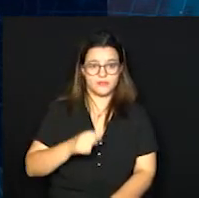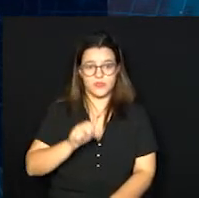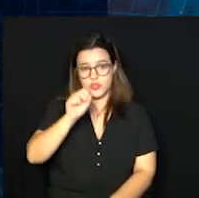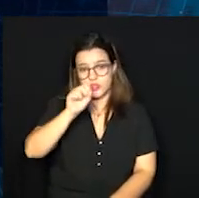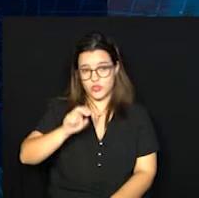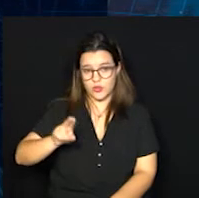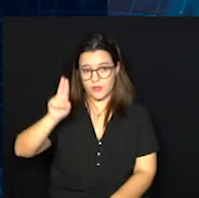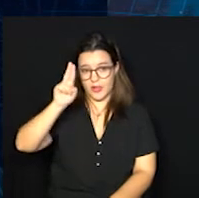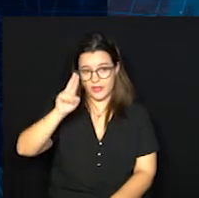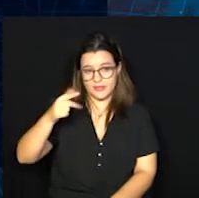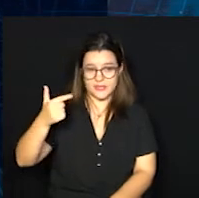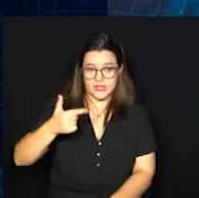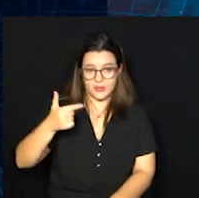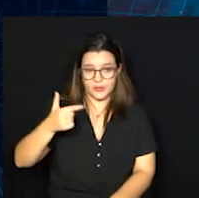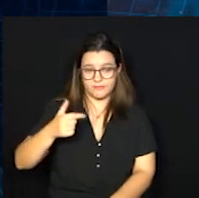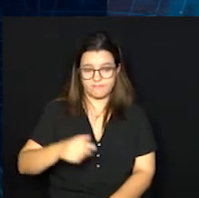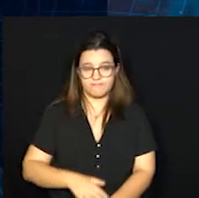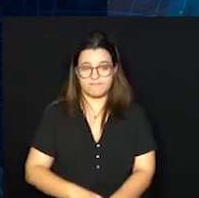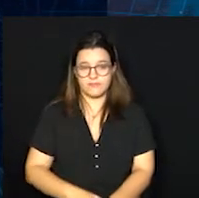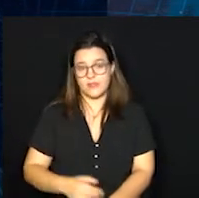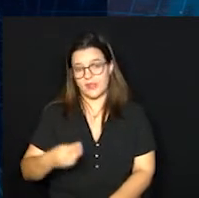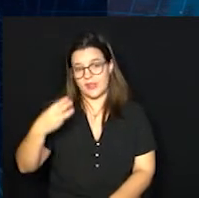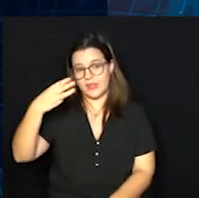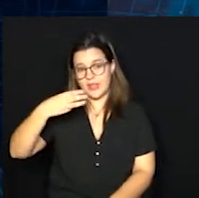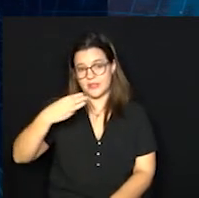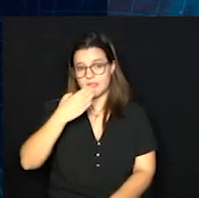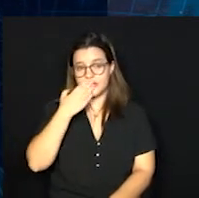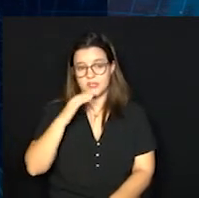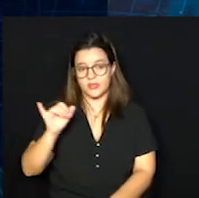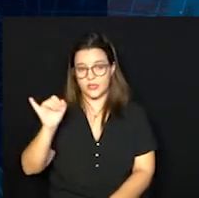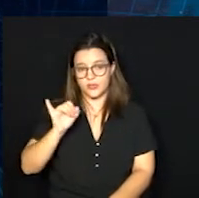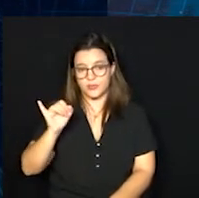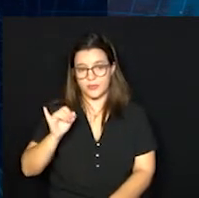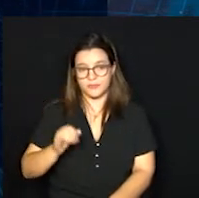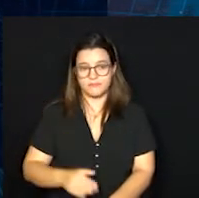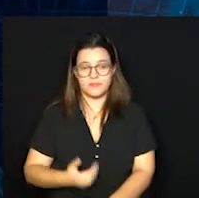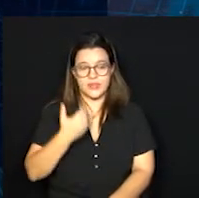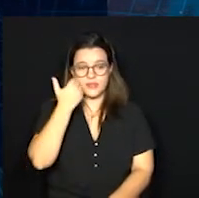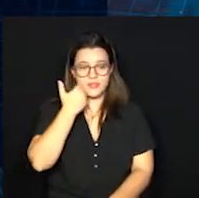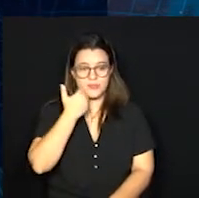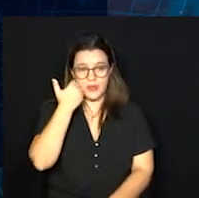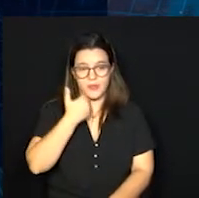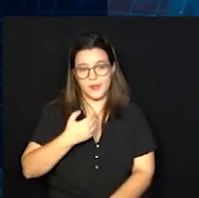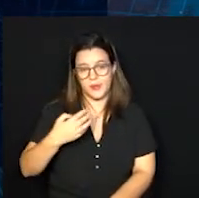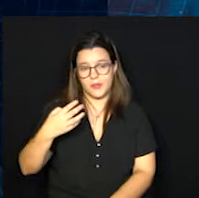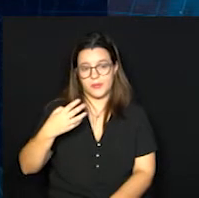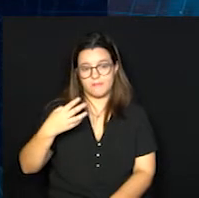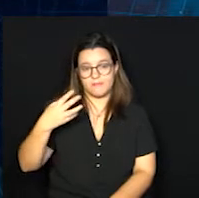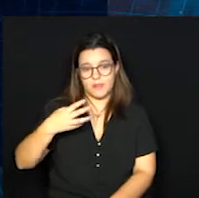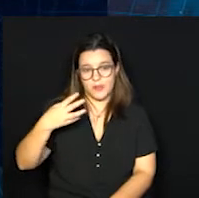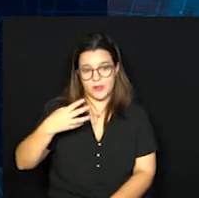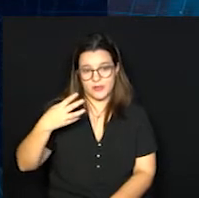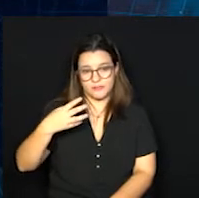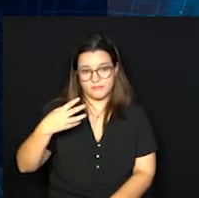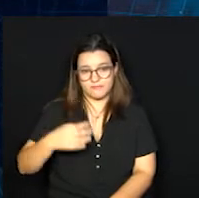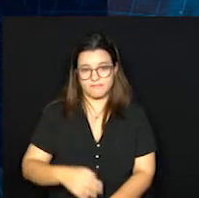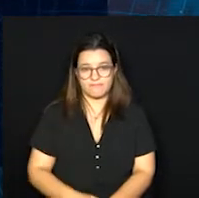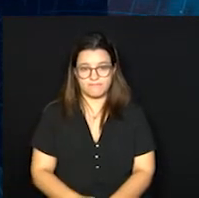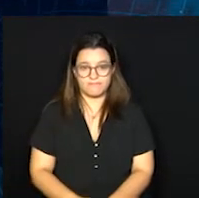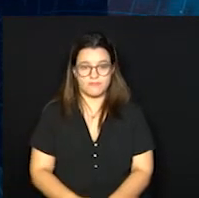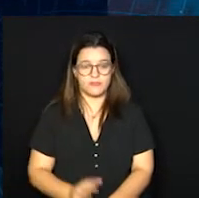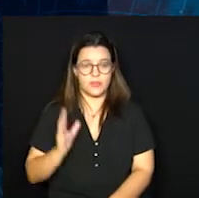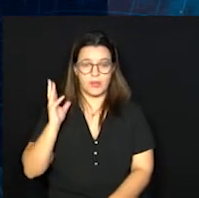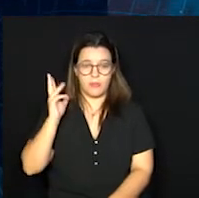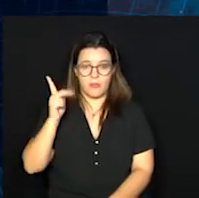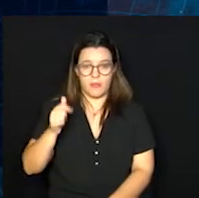na sequência com 250, Indaiatuba 222, Santa Bárbara do Oeste 191,